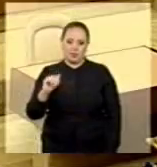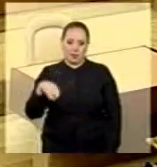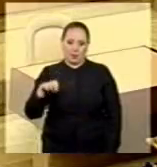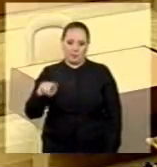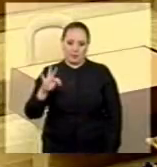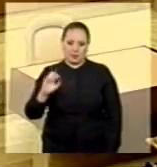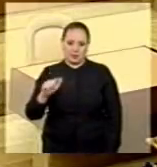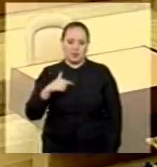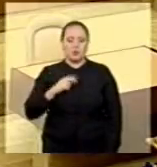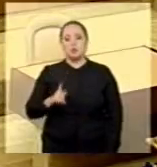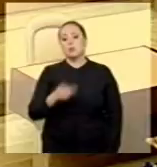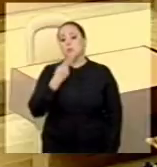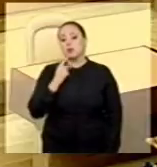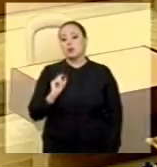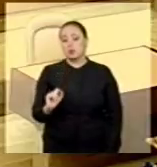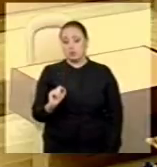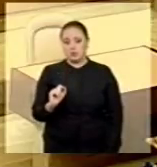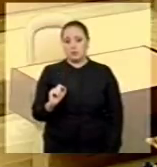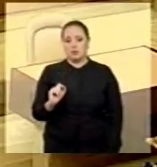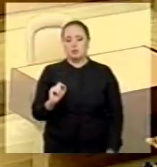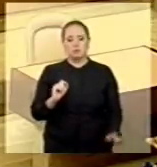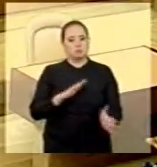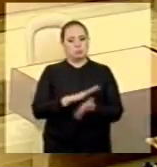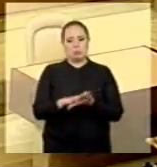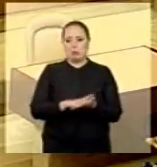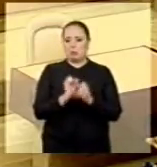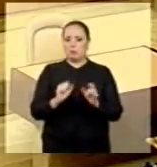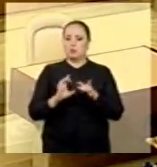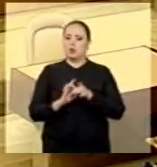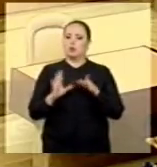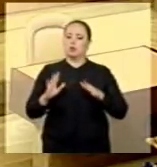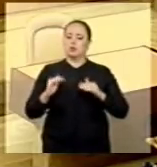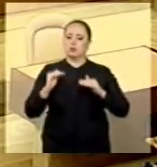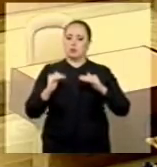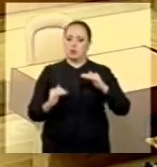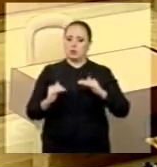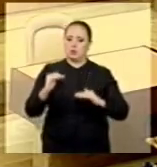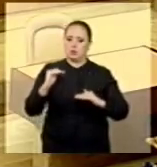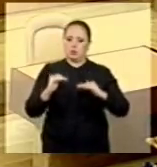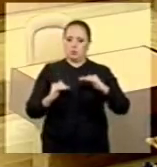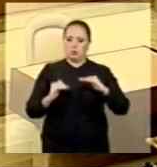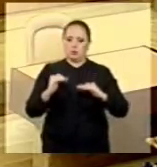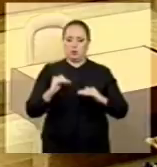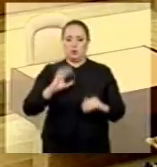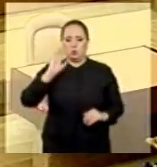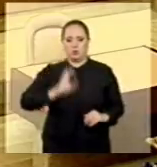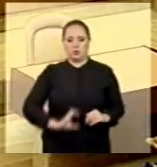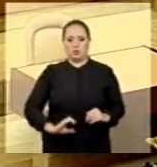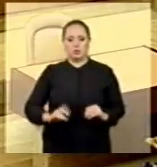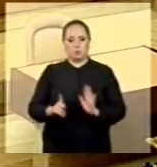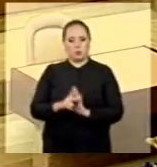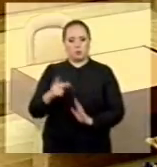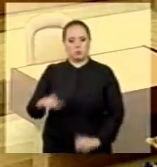nessa afirmação, nada pode autorizar o desequilíbrio entre os cidadãos da